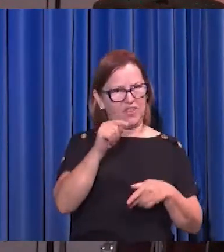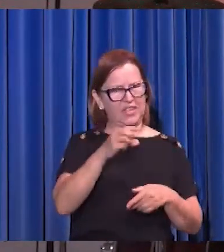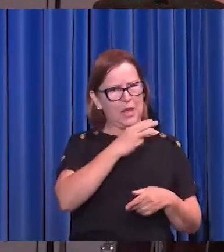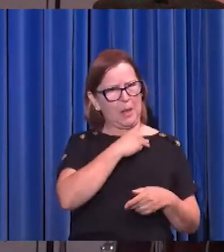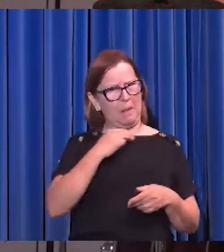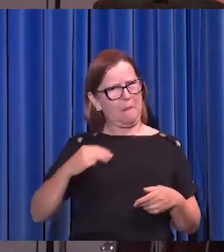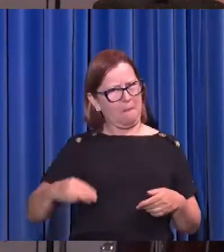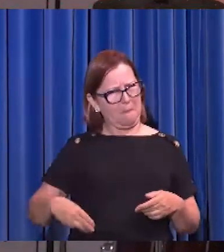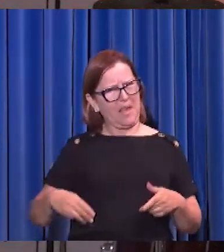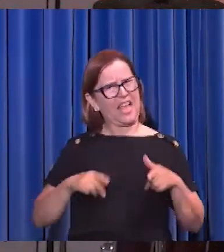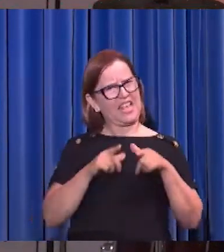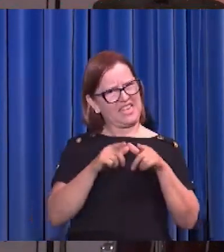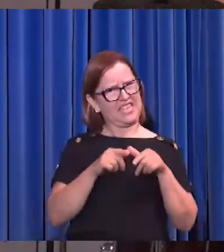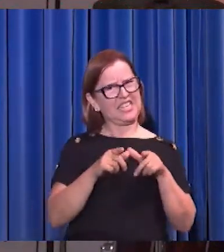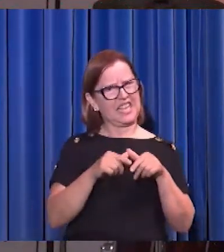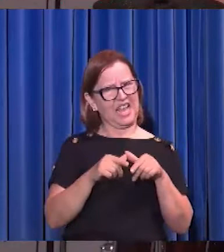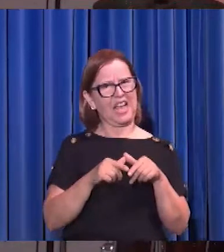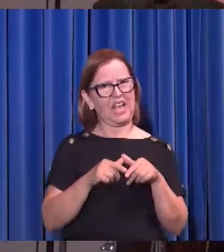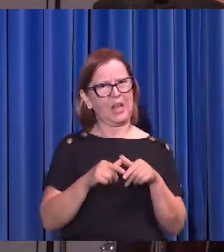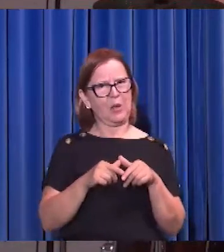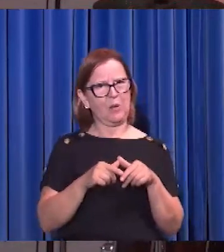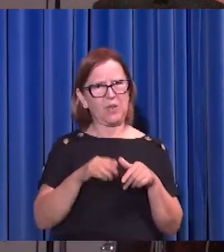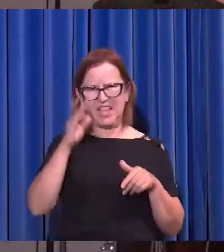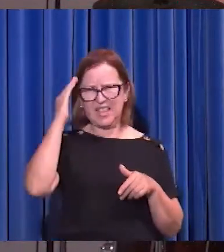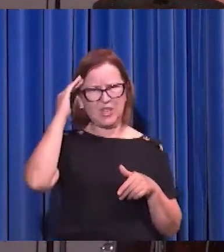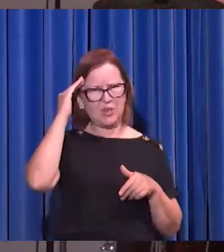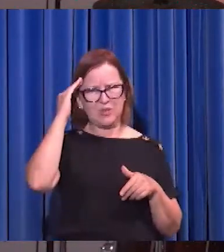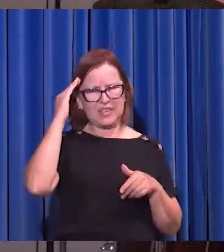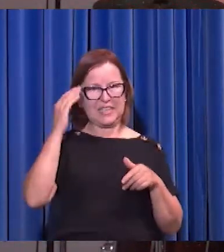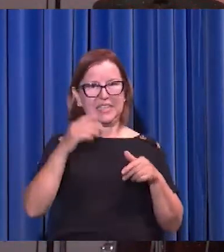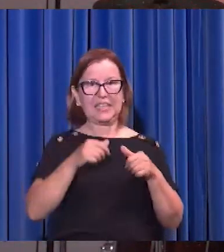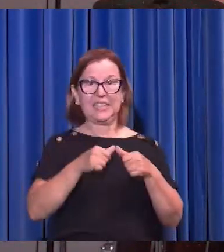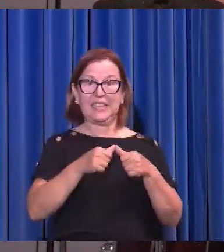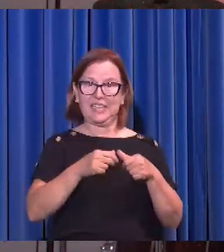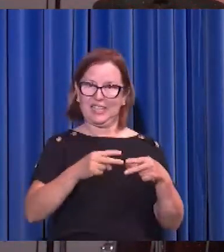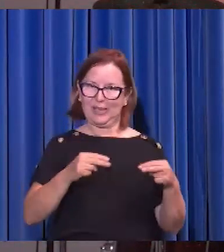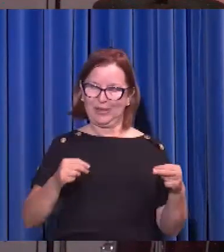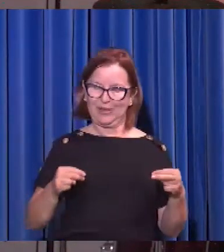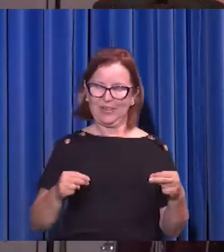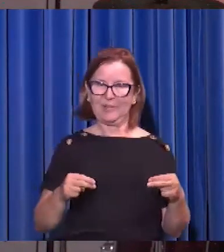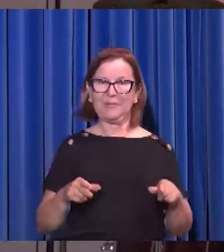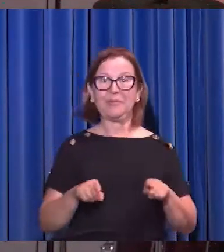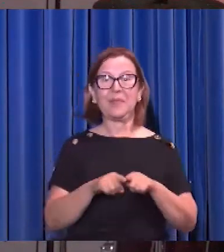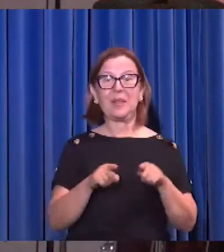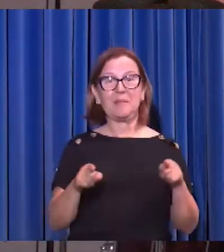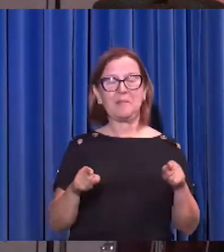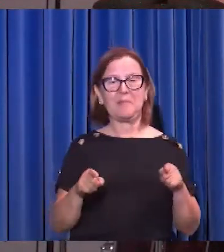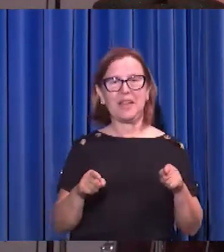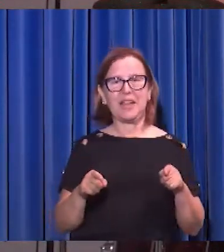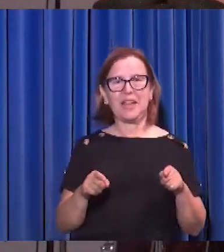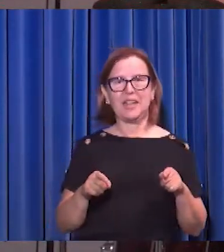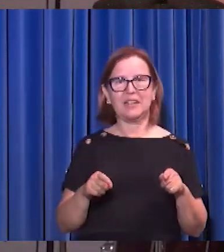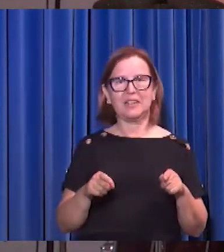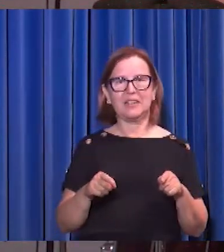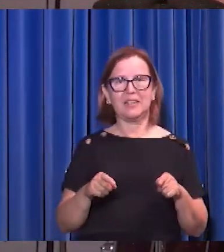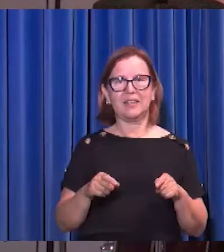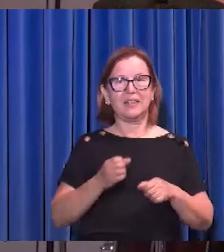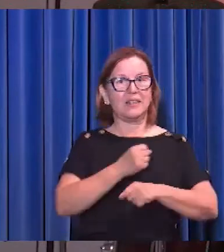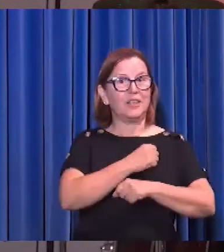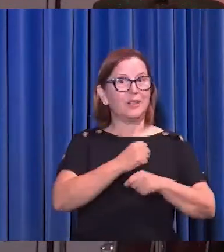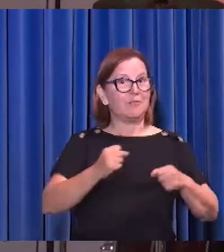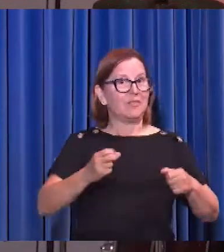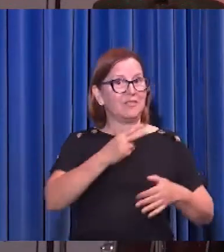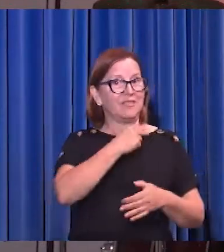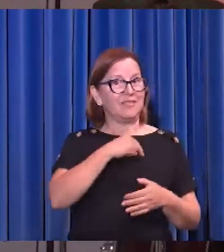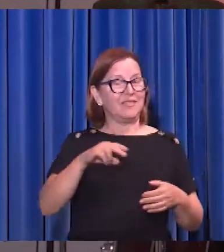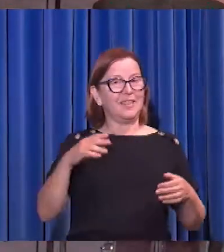Faz essa indagação a ele: você não entende essas coisas? Mas, na verdade, Nicodemos não poderia mesmo compreender, sem